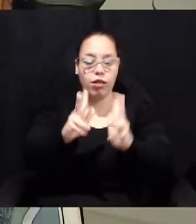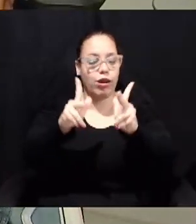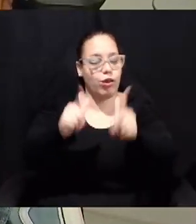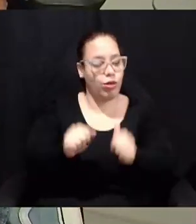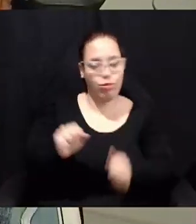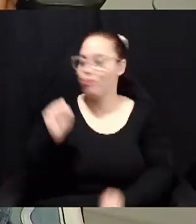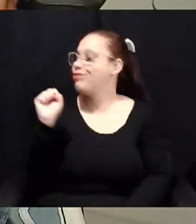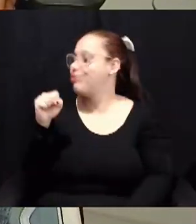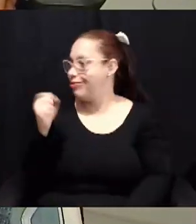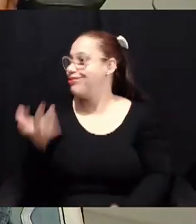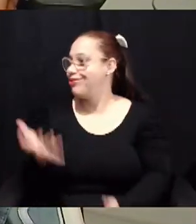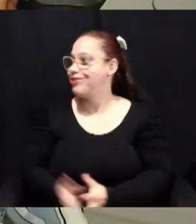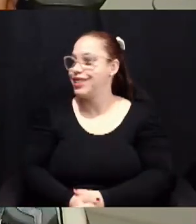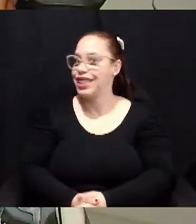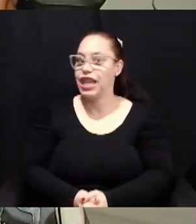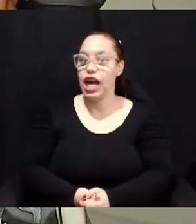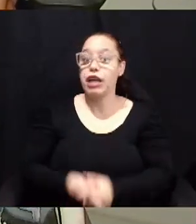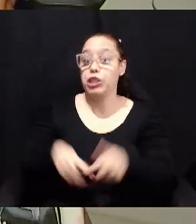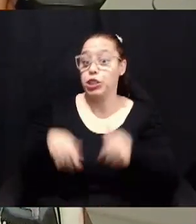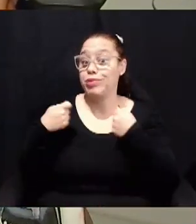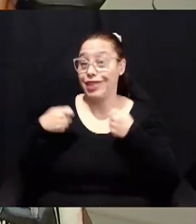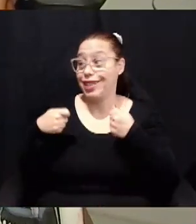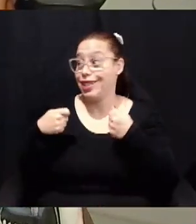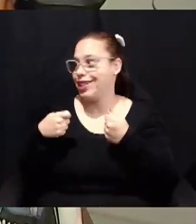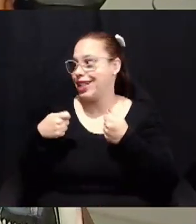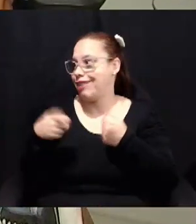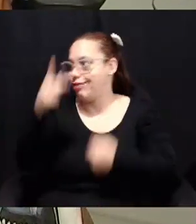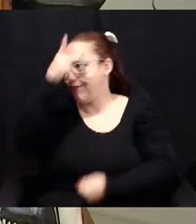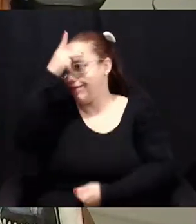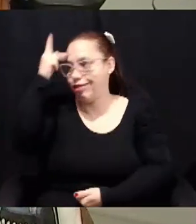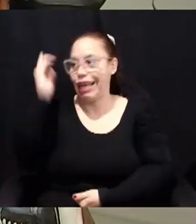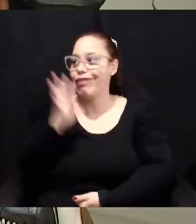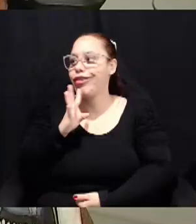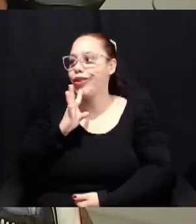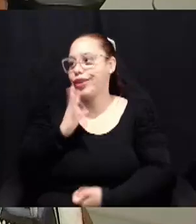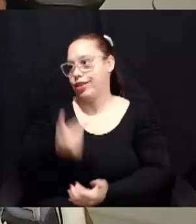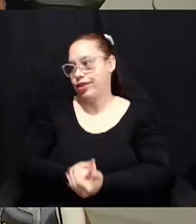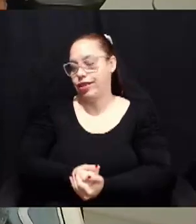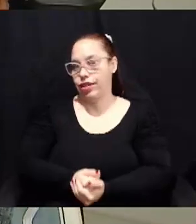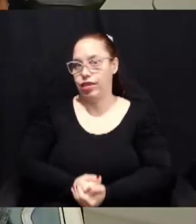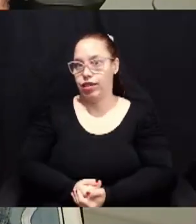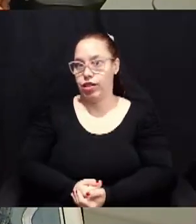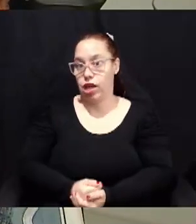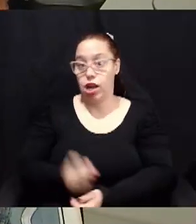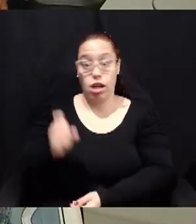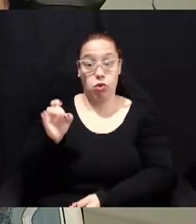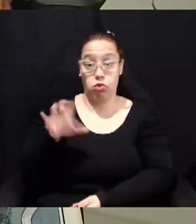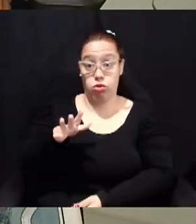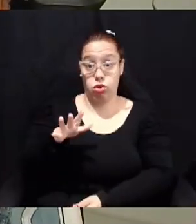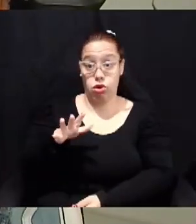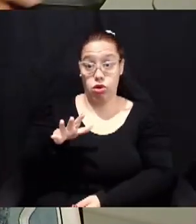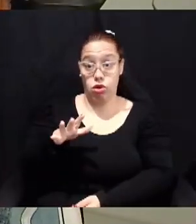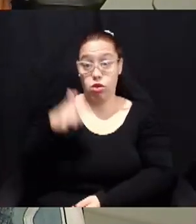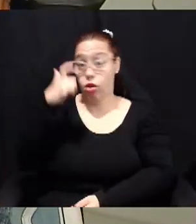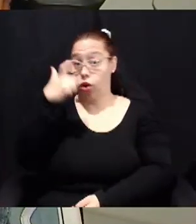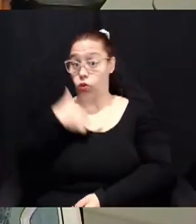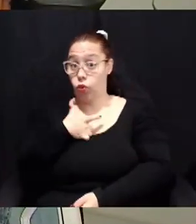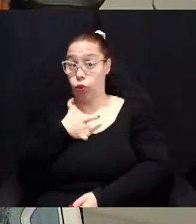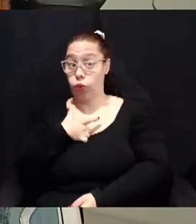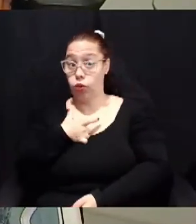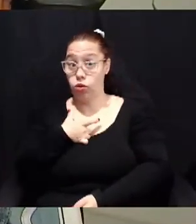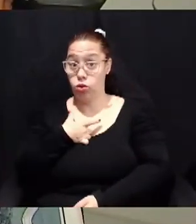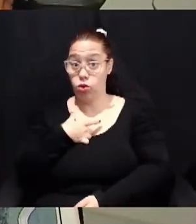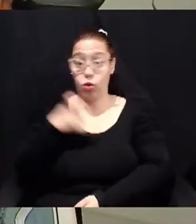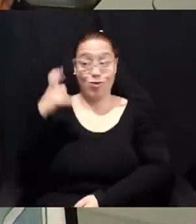gente precisa que as pessoas conheçam os quadrinhos nacionais. Não só o quadrinho, né? Eu sou um militante da cultura